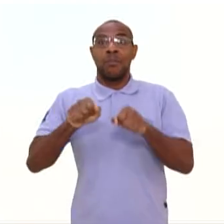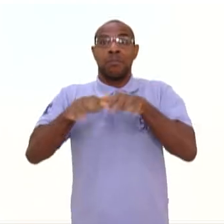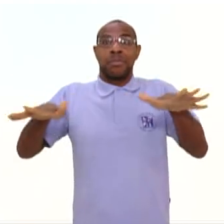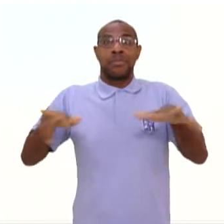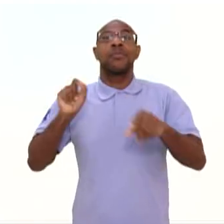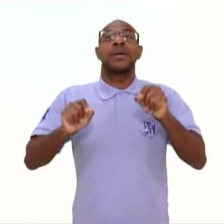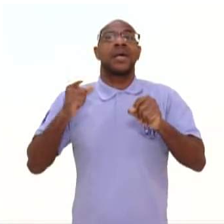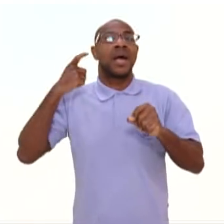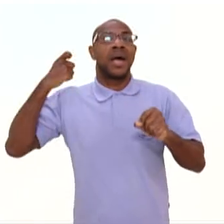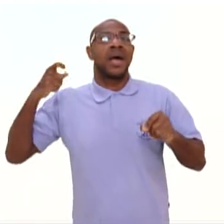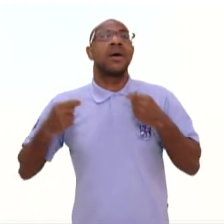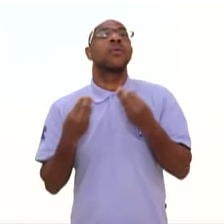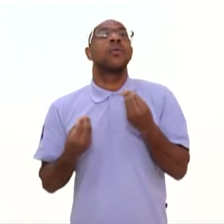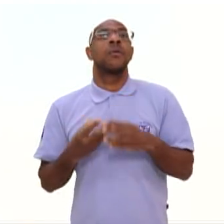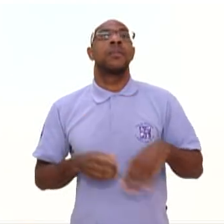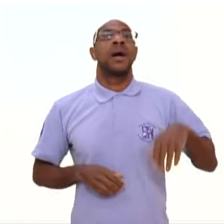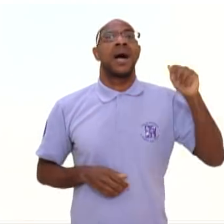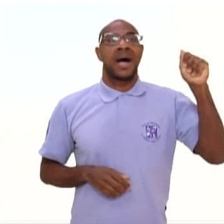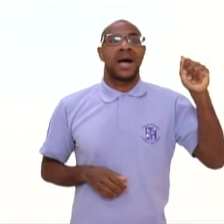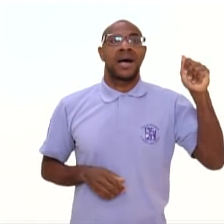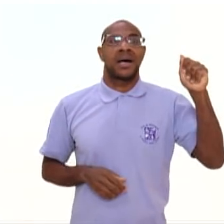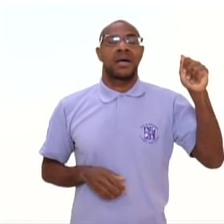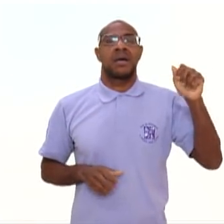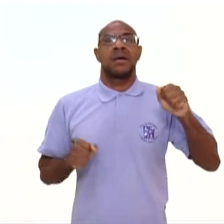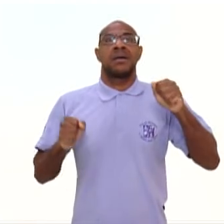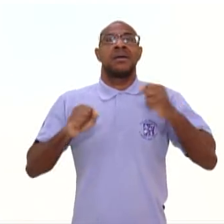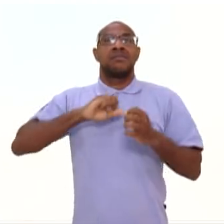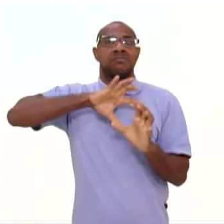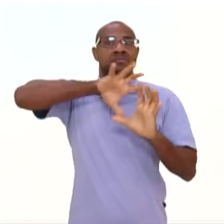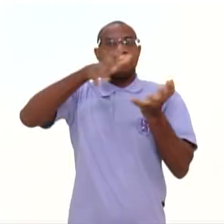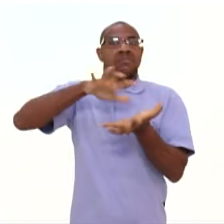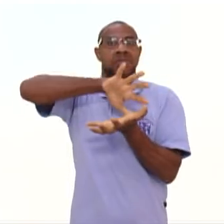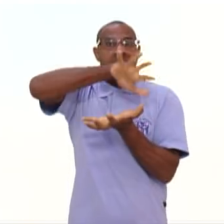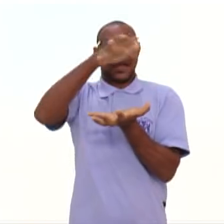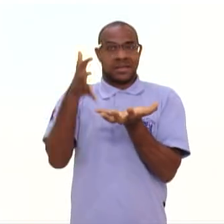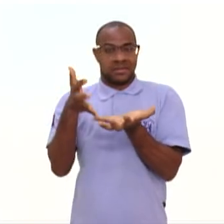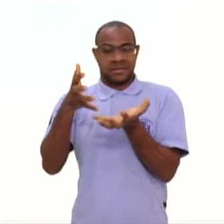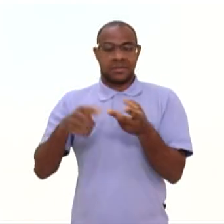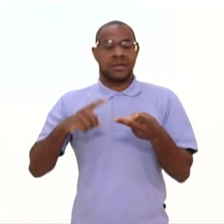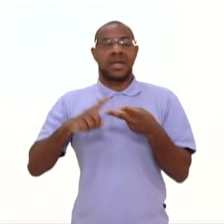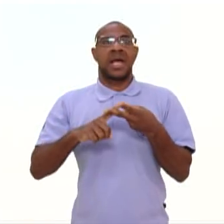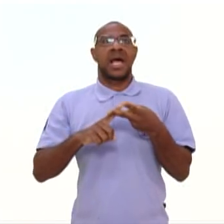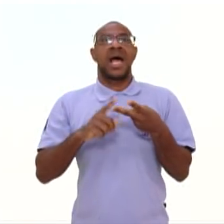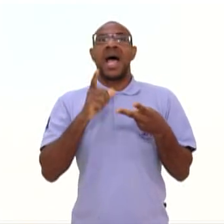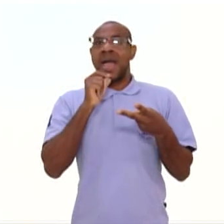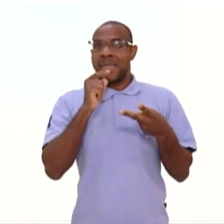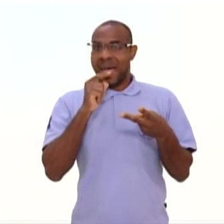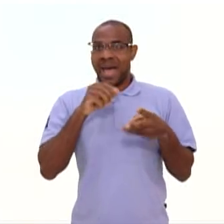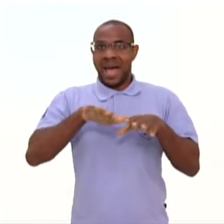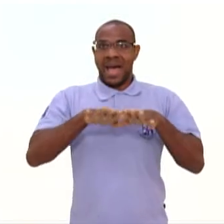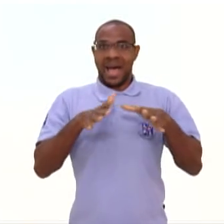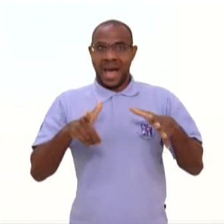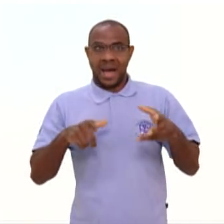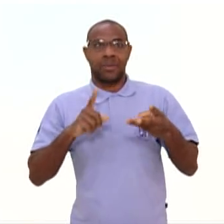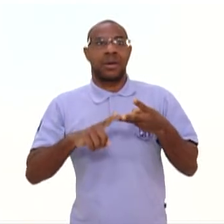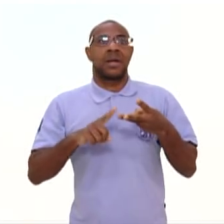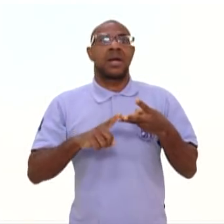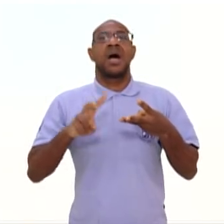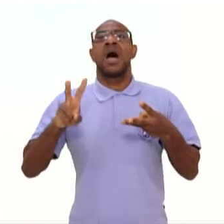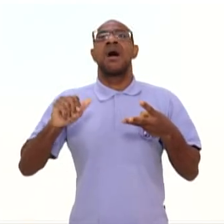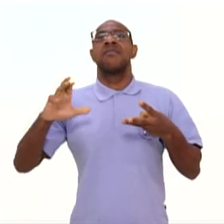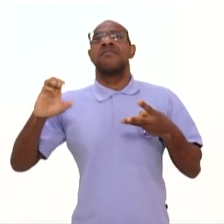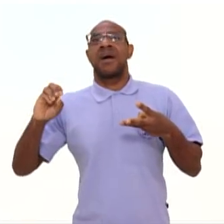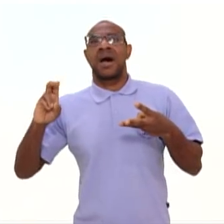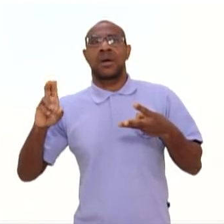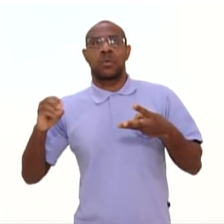Vamos ali então. Na letra A, na atmosfera. Letra B, na água. Letra C, no vácuo.